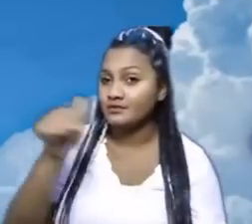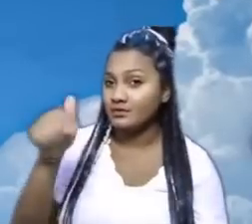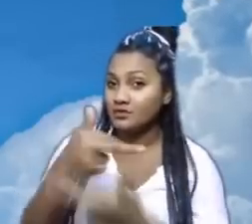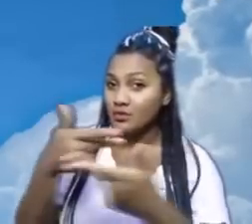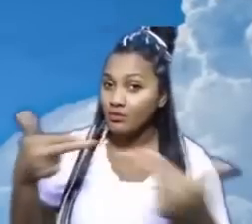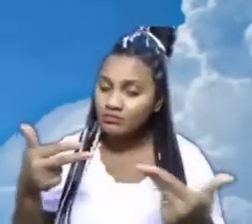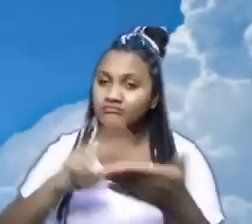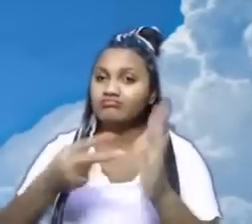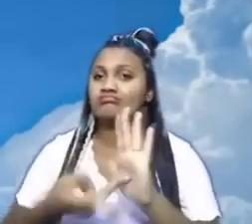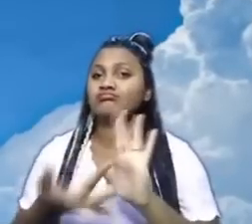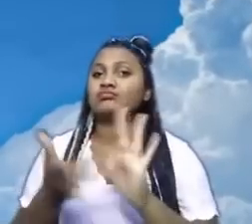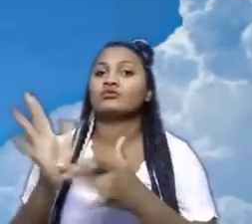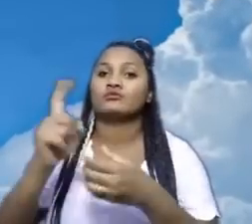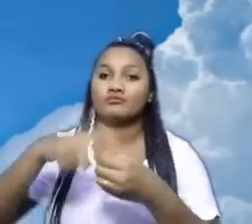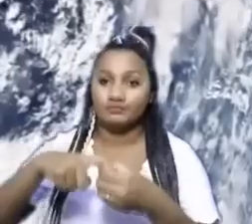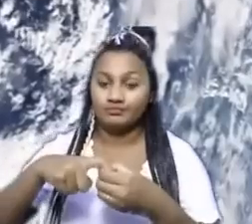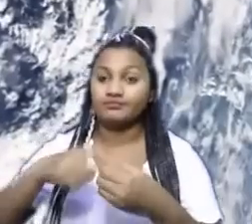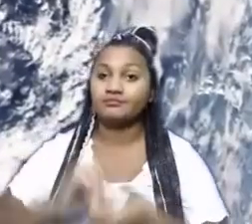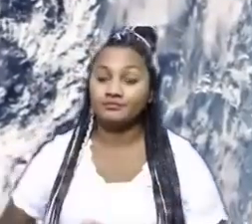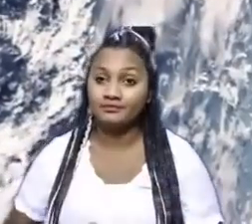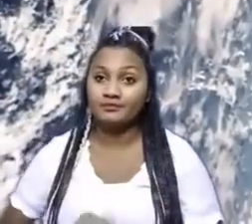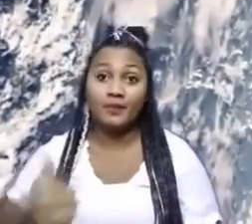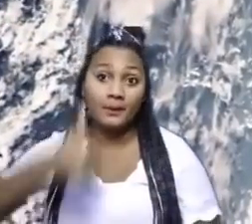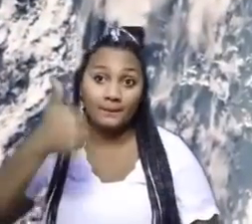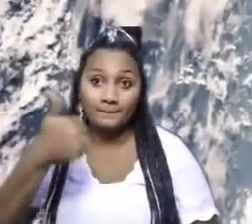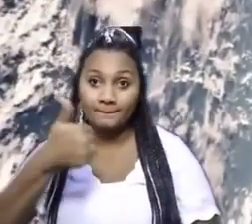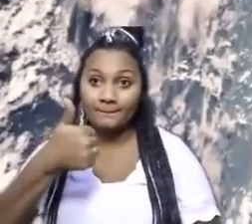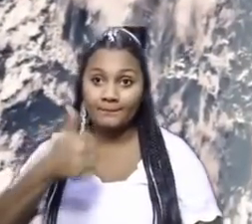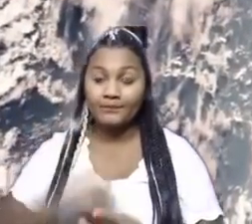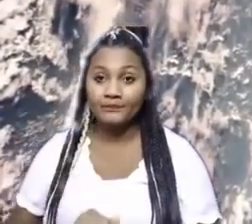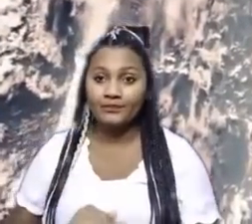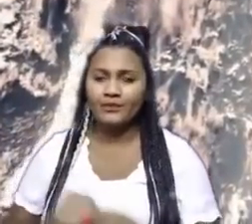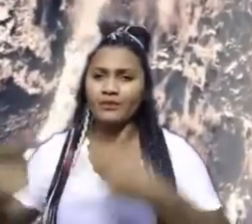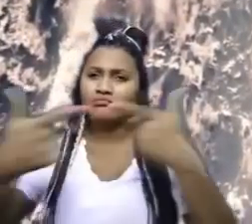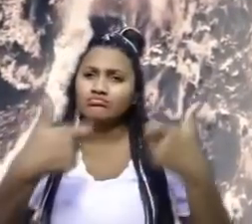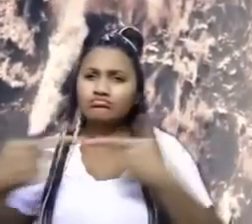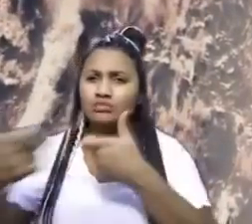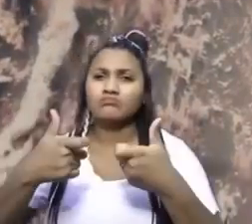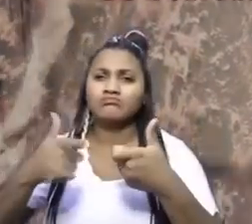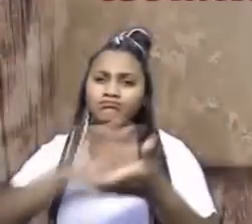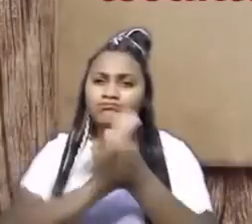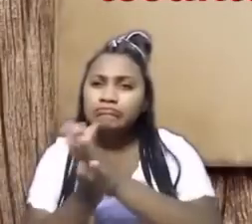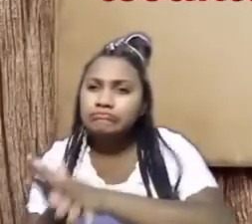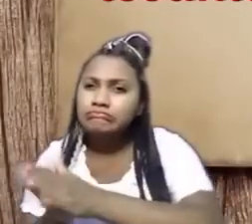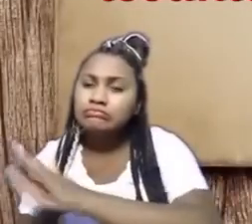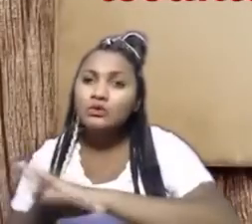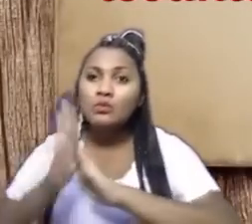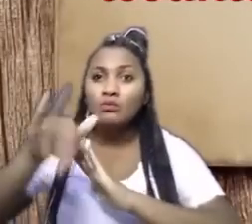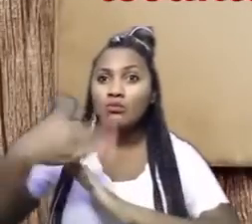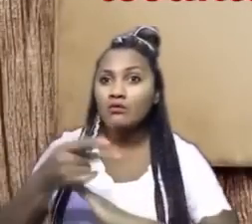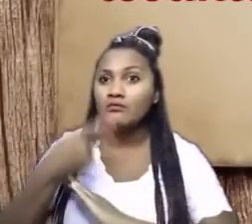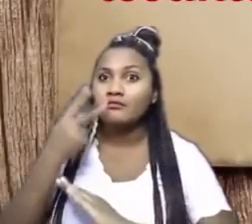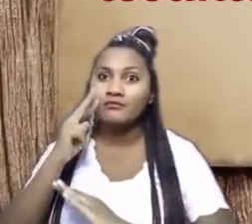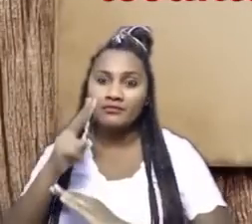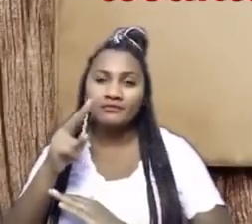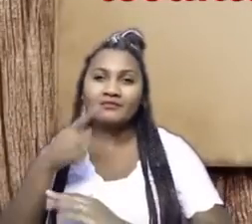sinais de que Jesus está voltando. O primeiro sinal: guerras e conflitos. Quando ouvirem falar de